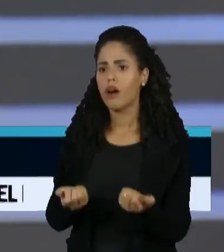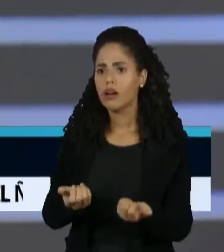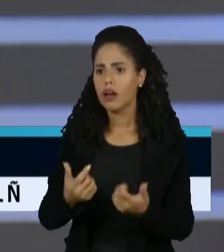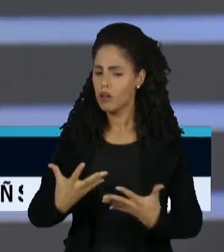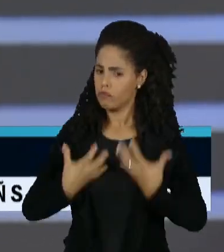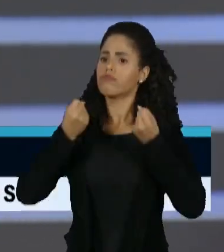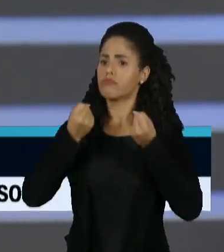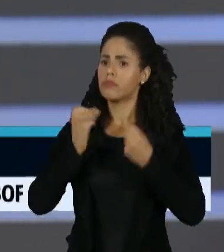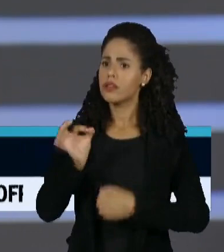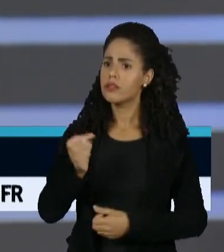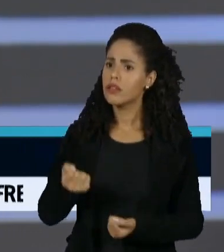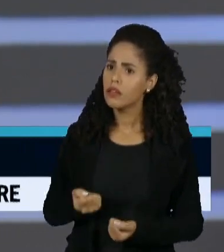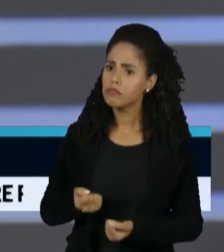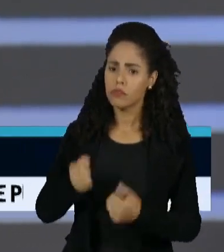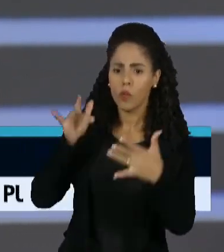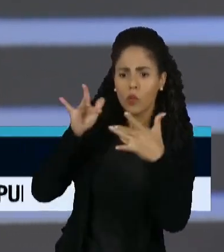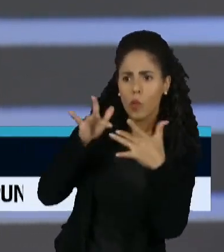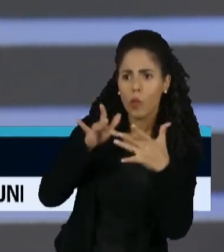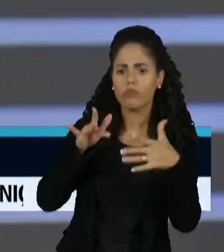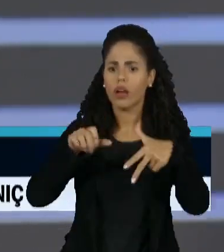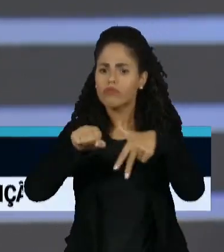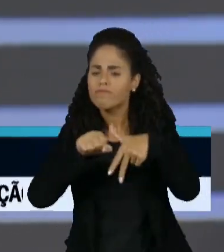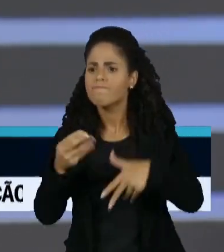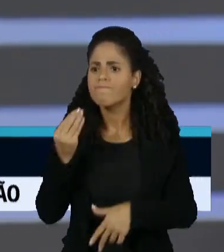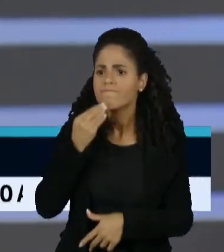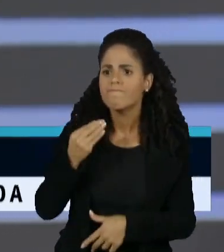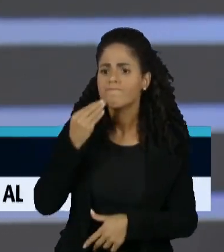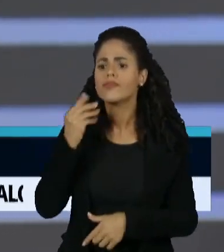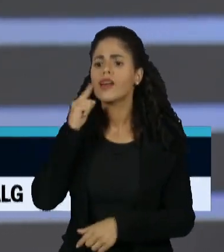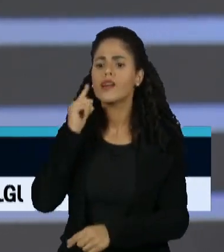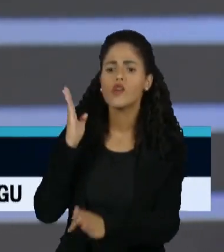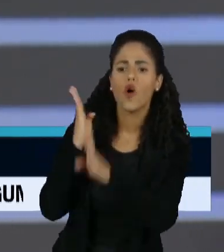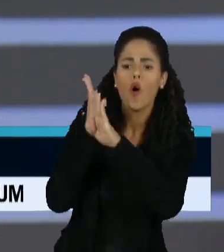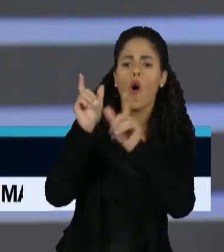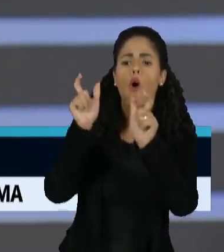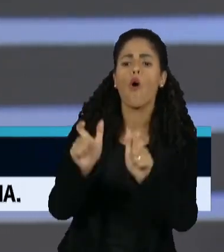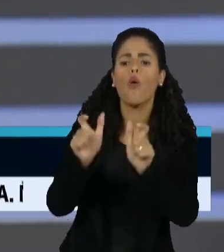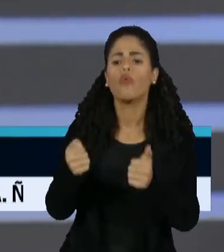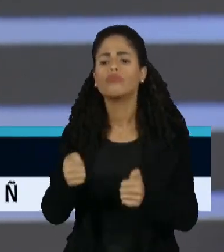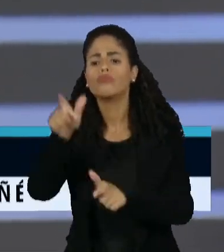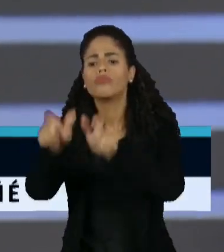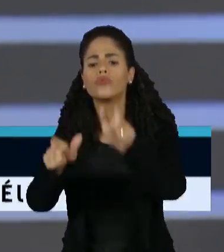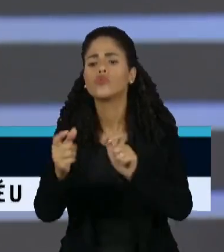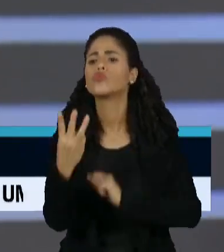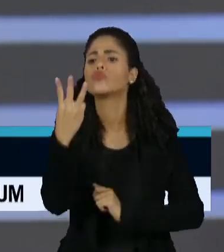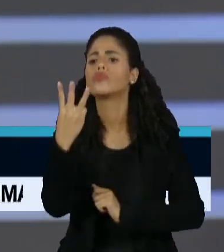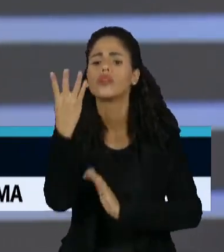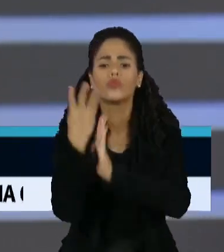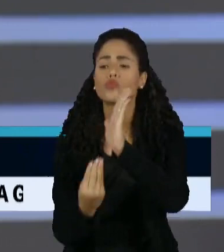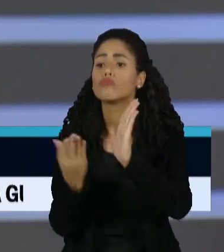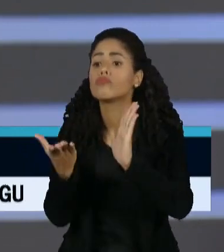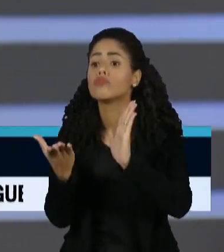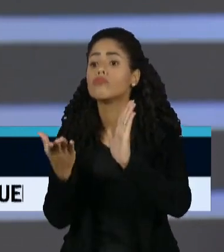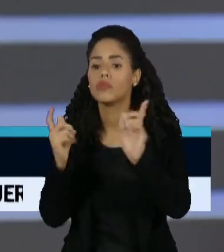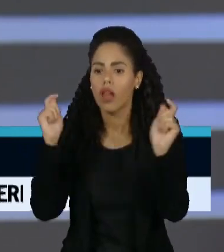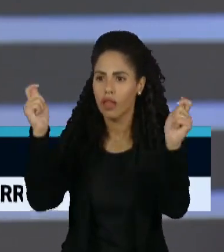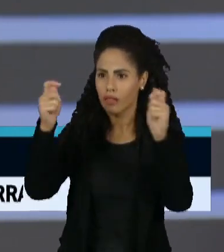Dessa vez veio, mantendo contato, tentando achar onde é que estão os brasileiros naquela região conflagrada.